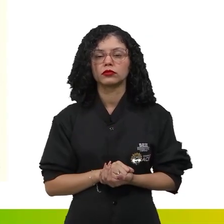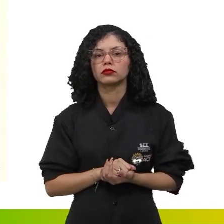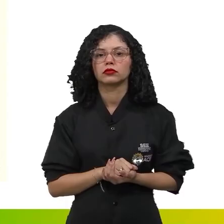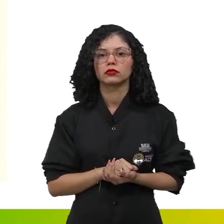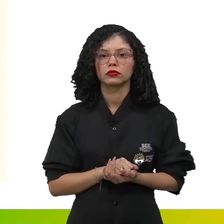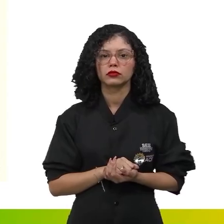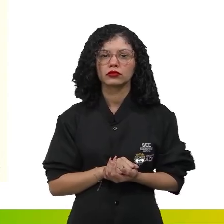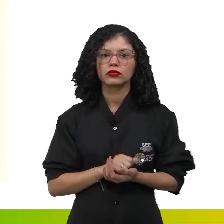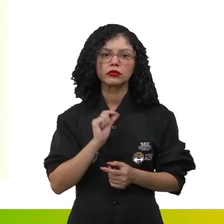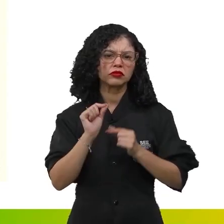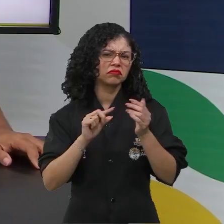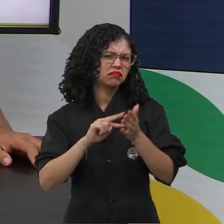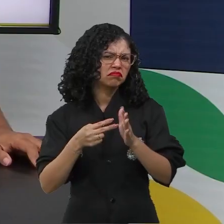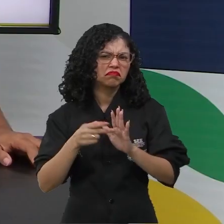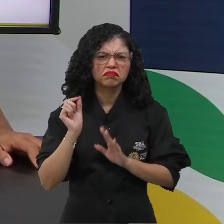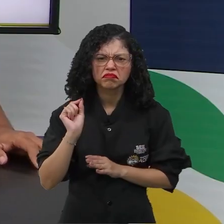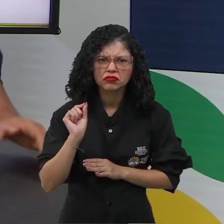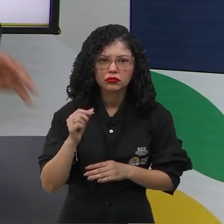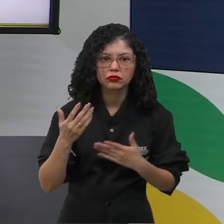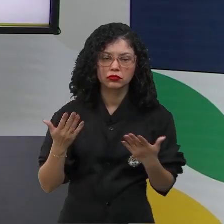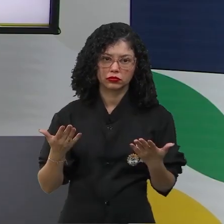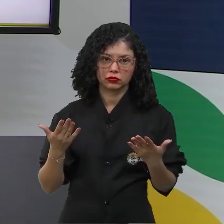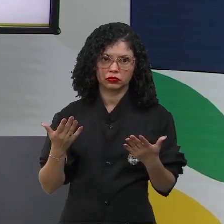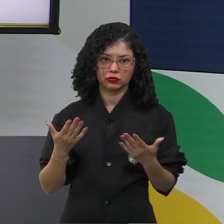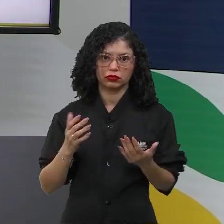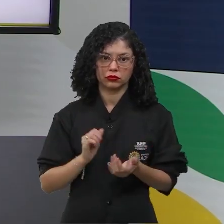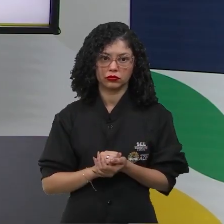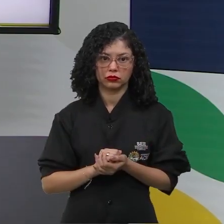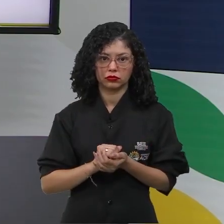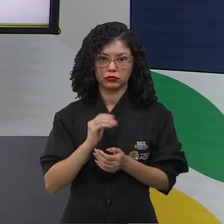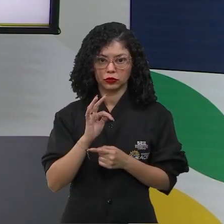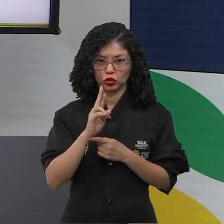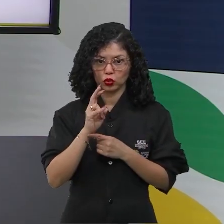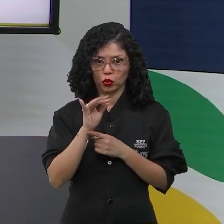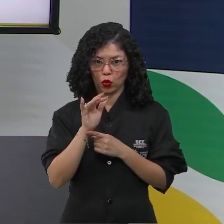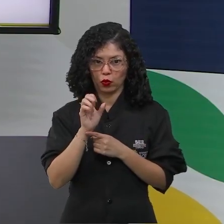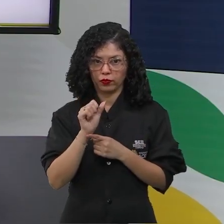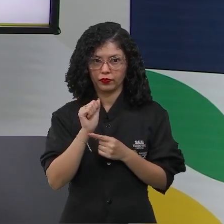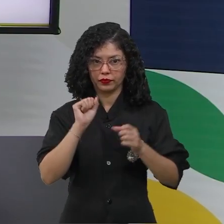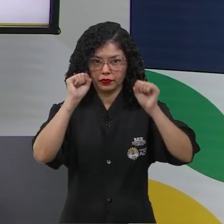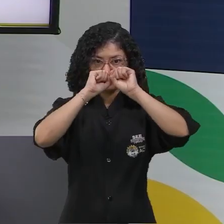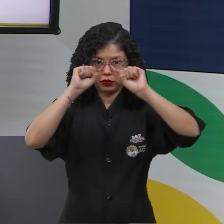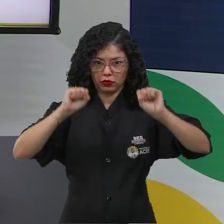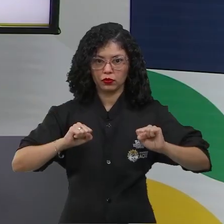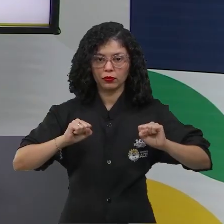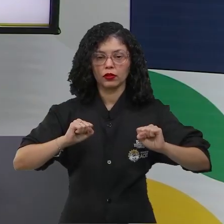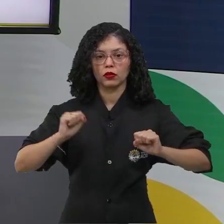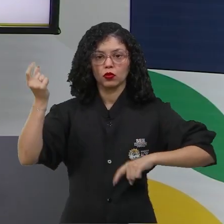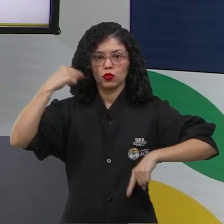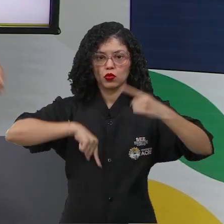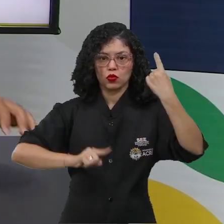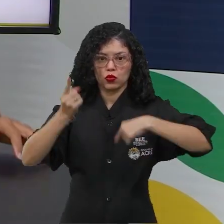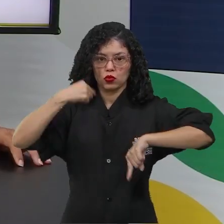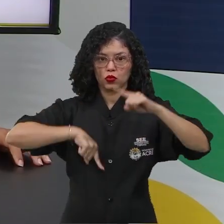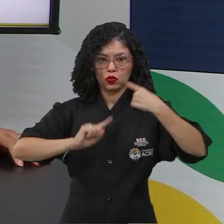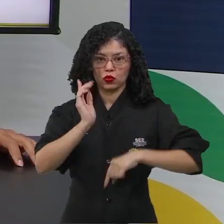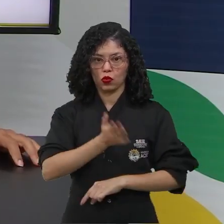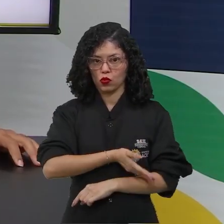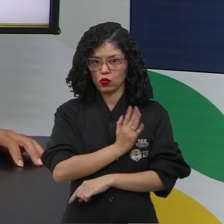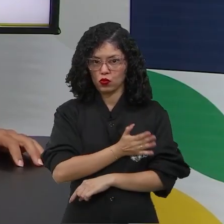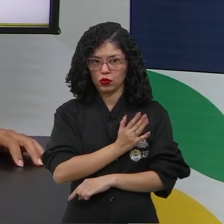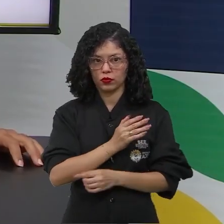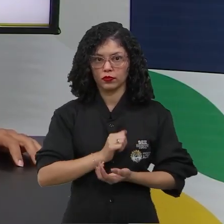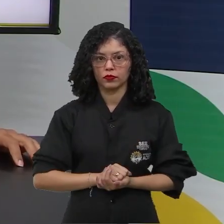tromboembólicos. Tromboembólicos, professor, isso é trava-língua? Cria trombos no sistema circular, tá bom? Sistema cardíaco.